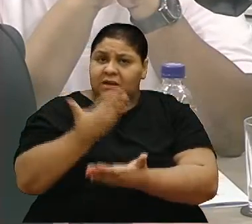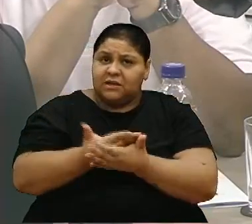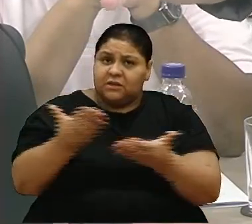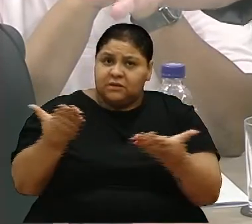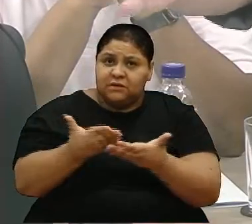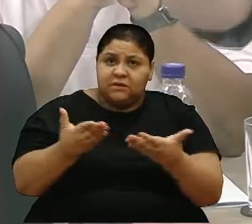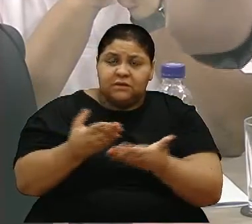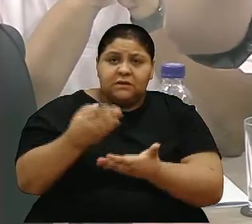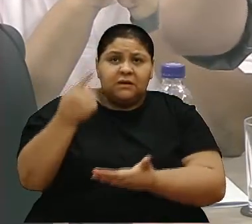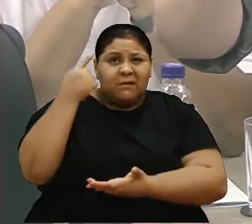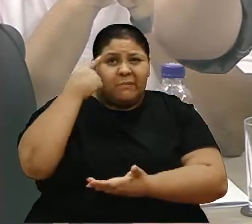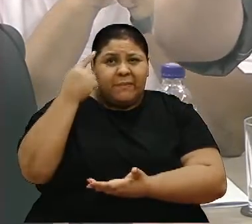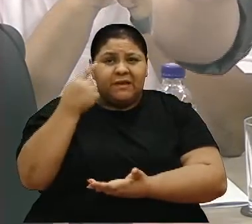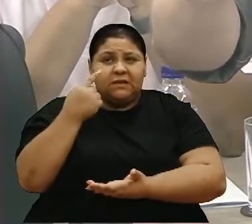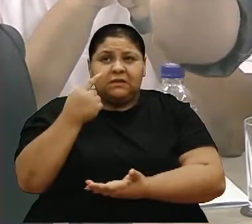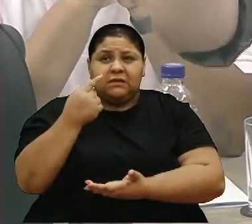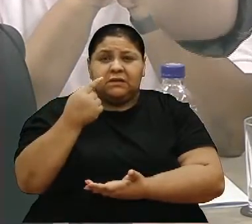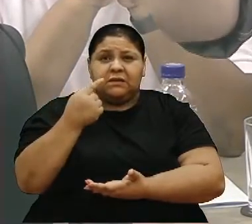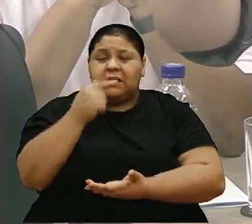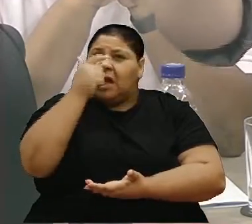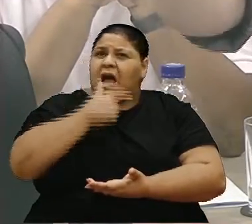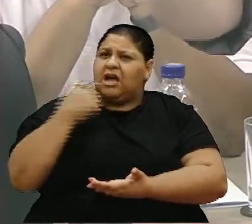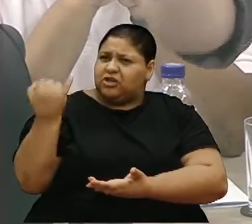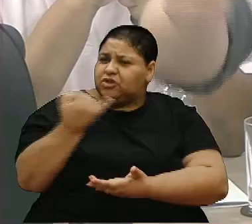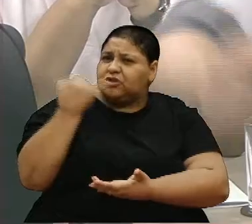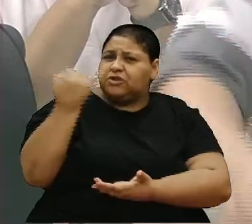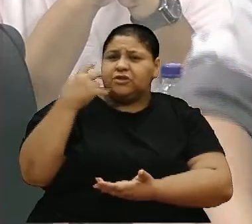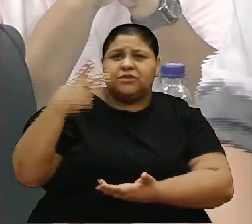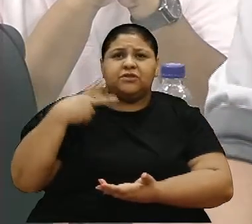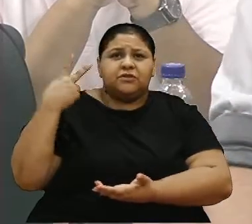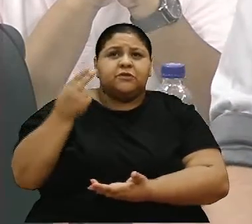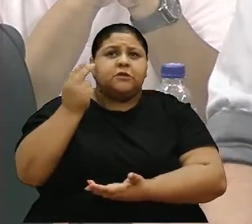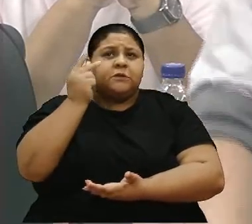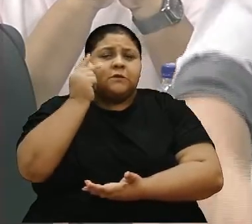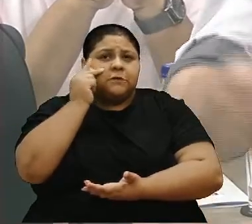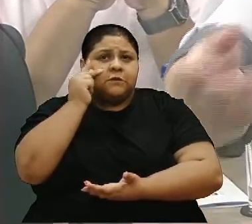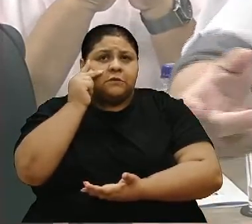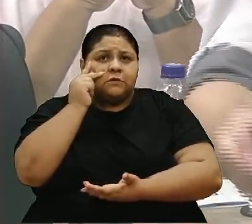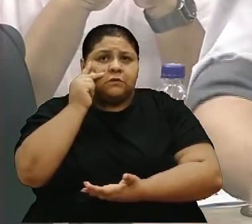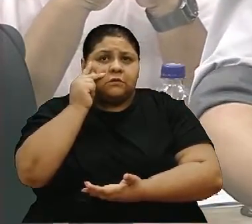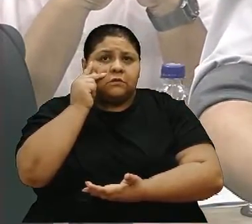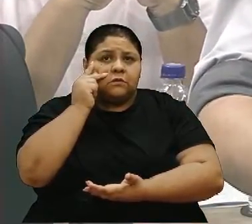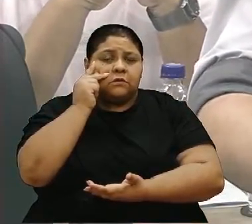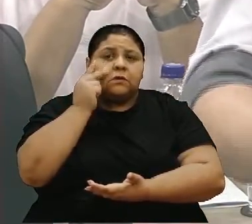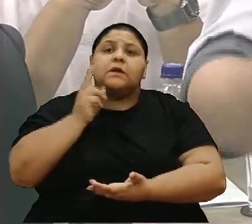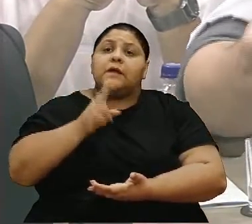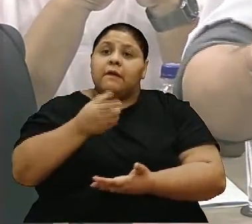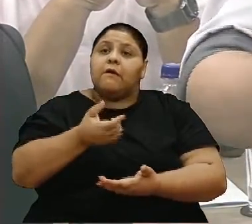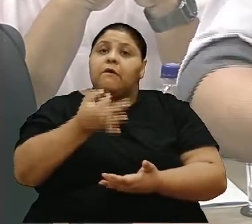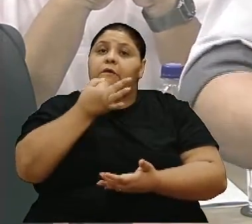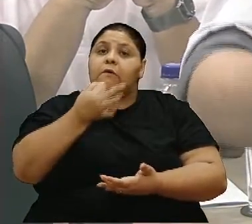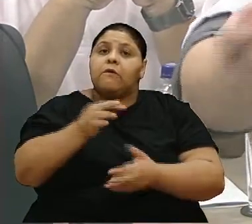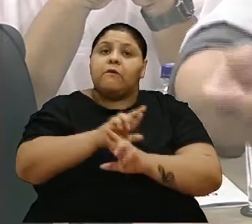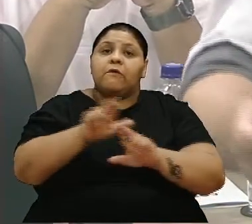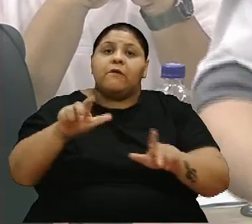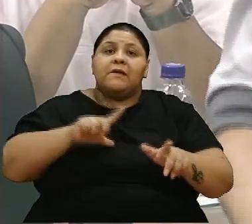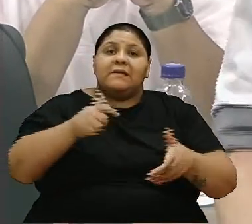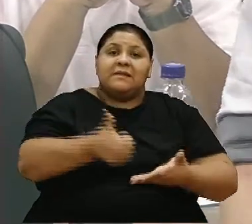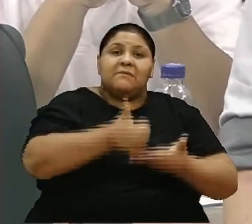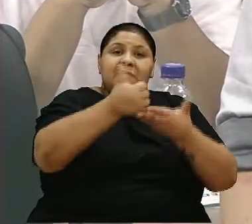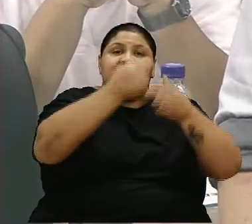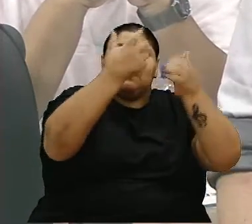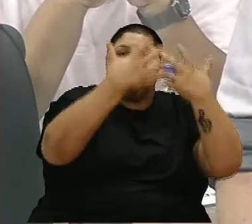sendo oposição, e eu acho muito importante isso, que o vereador Libardi, mesmo sendo oposição, ele embasa, justifica